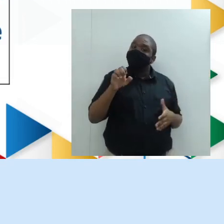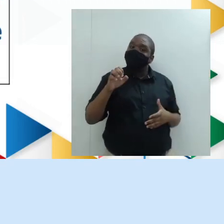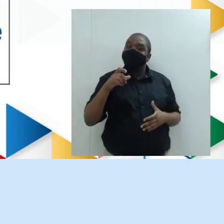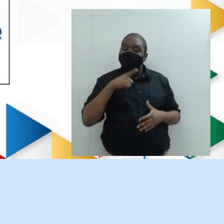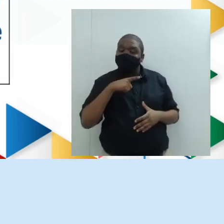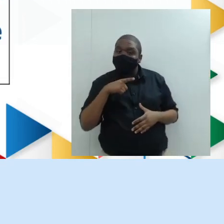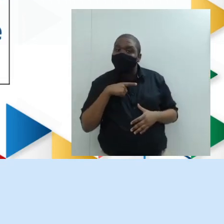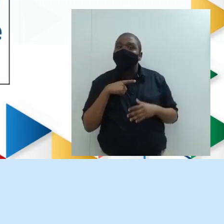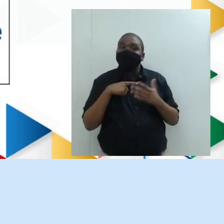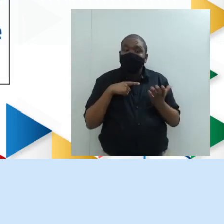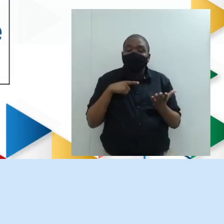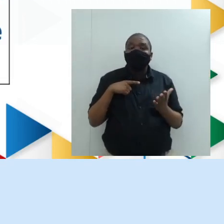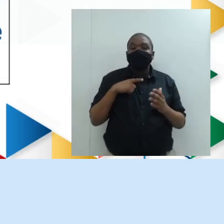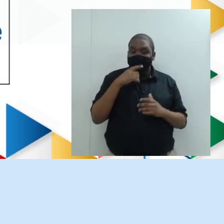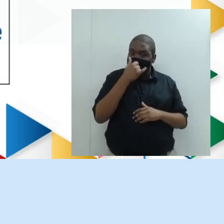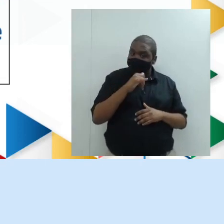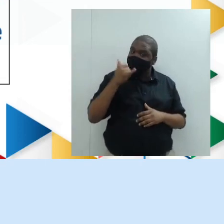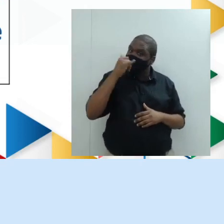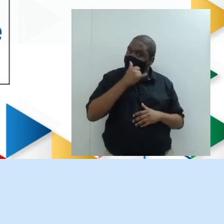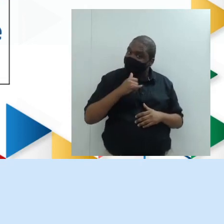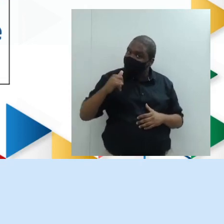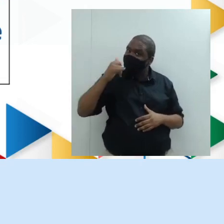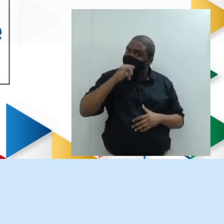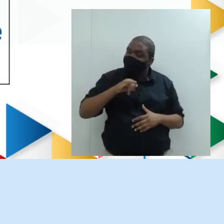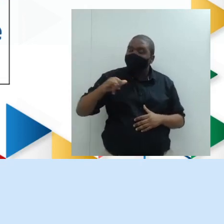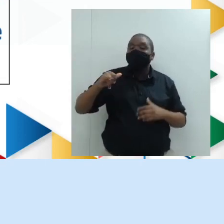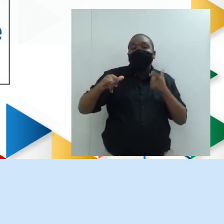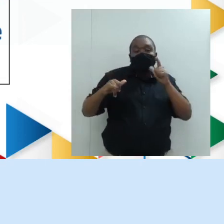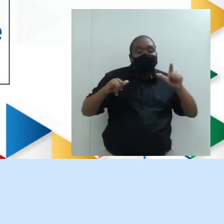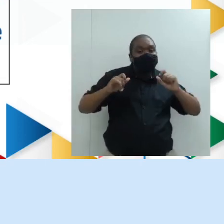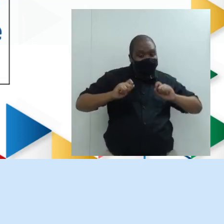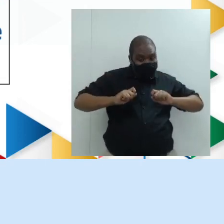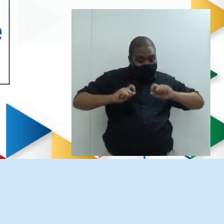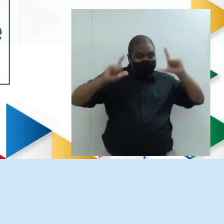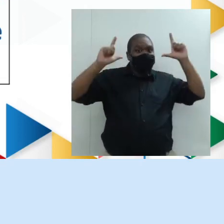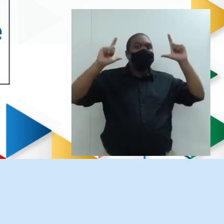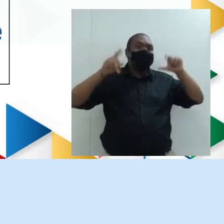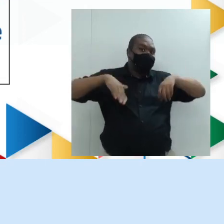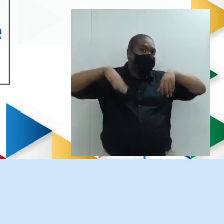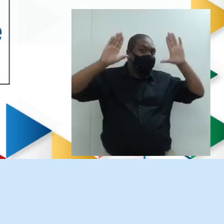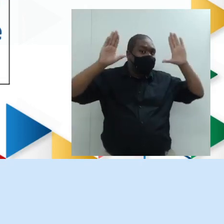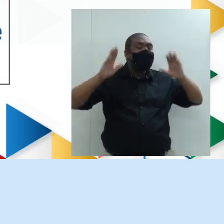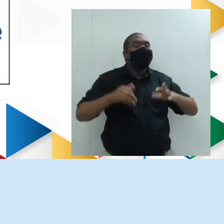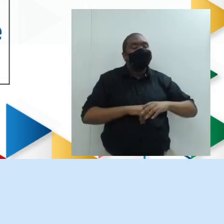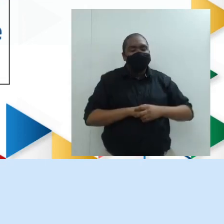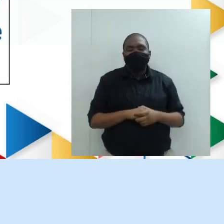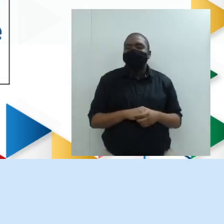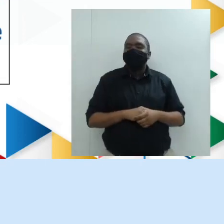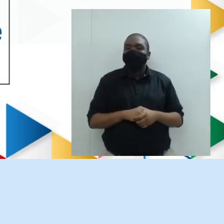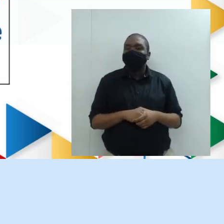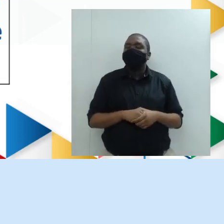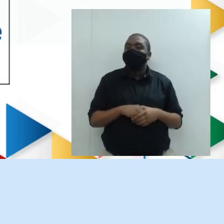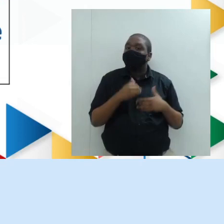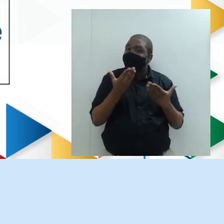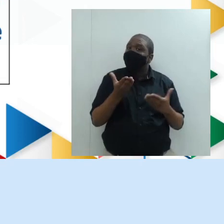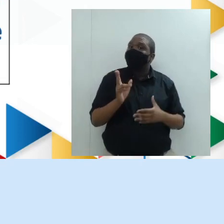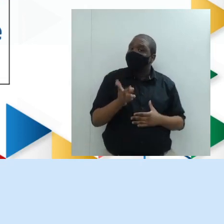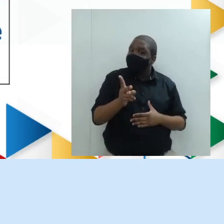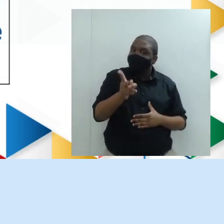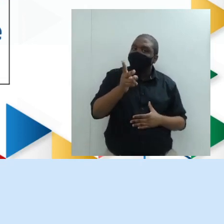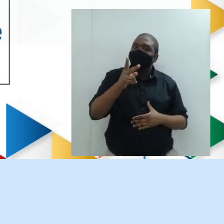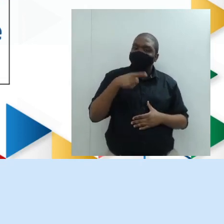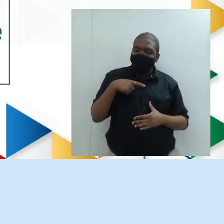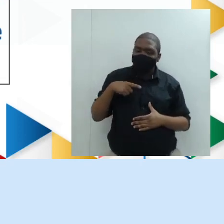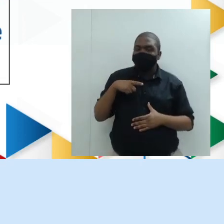a corrente elétrica, ela deve ganhar energia e não perdê-la. E por isso que ela sempre percorrerá